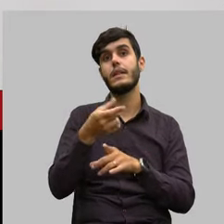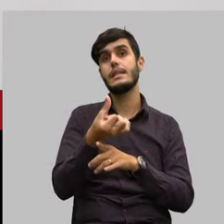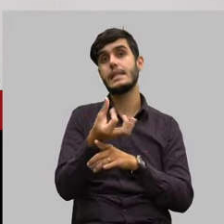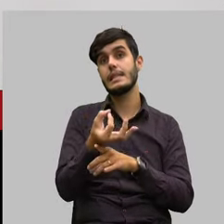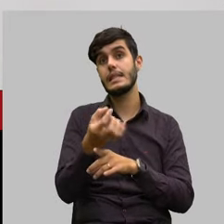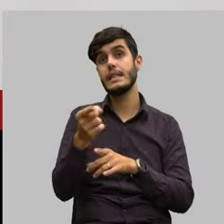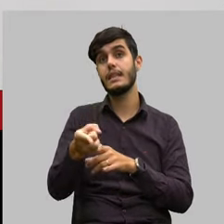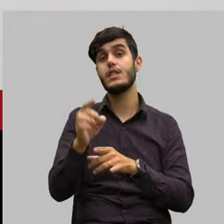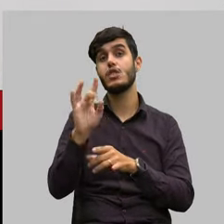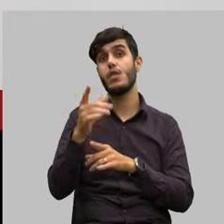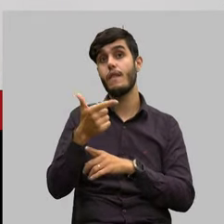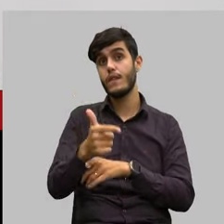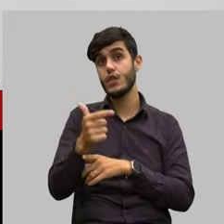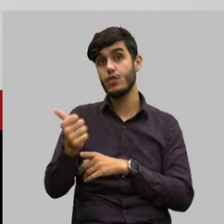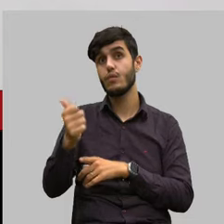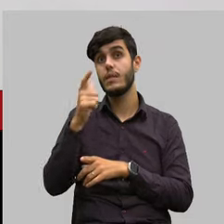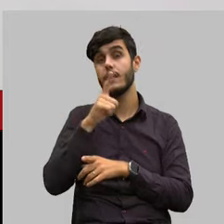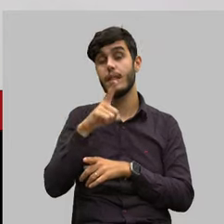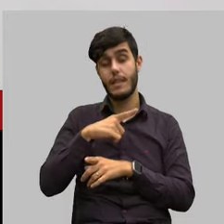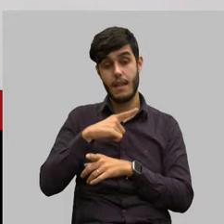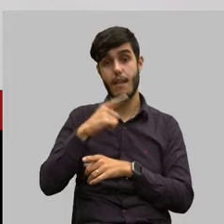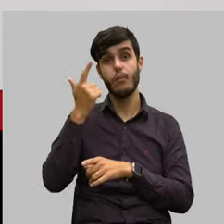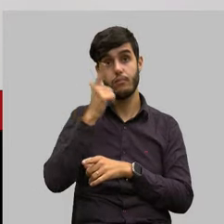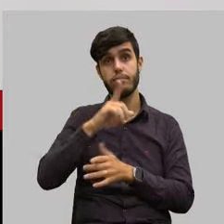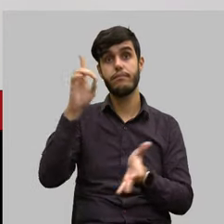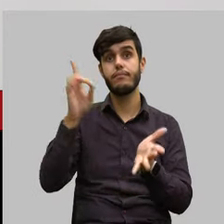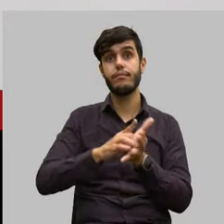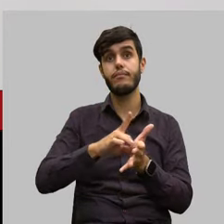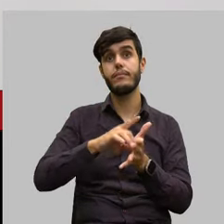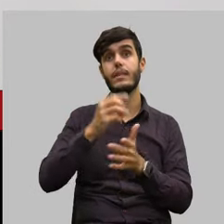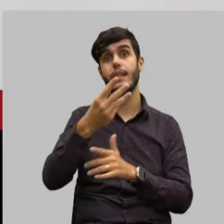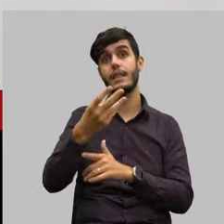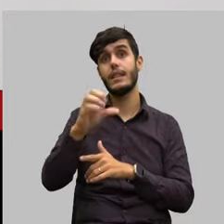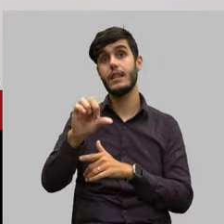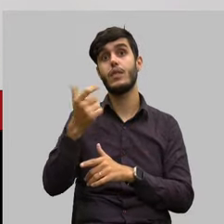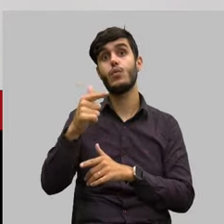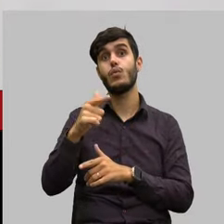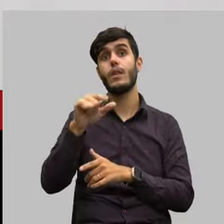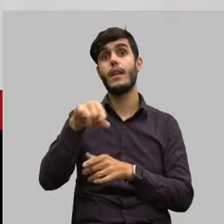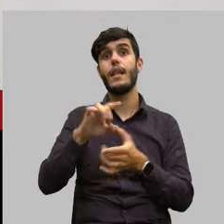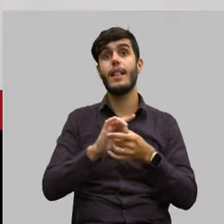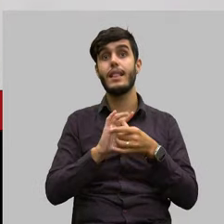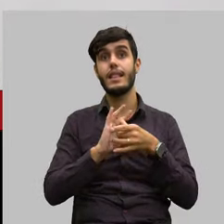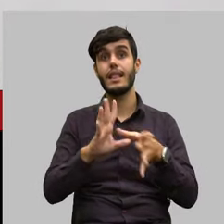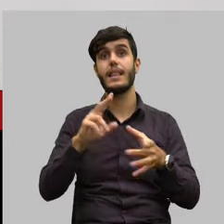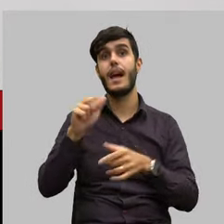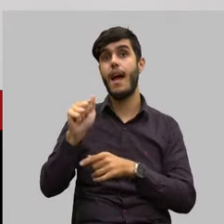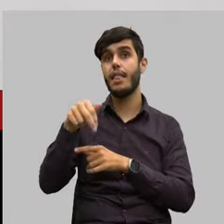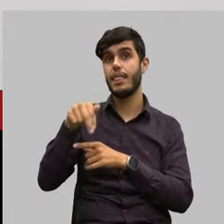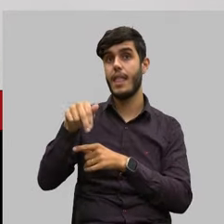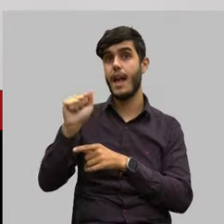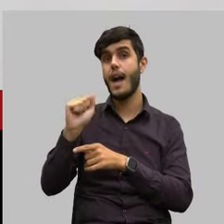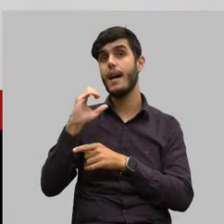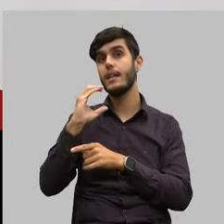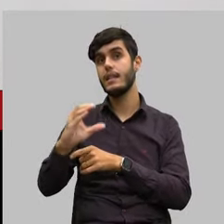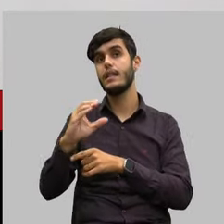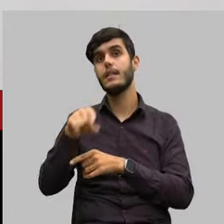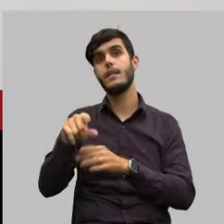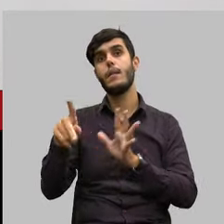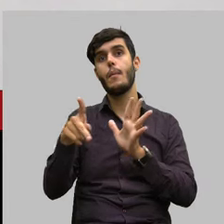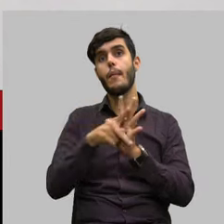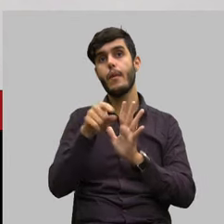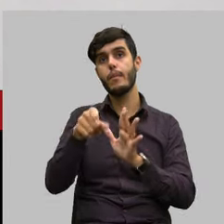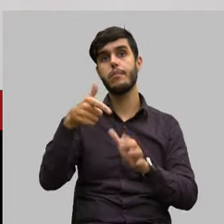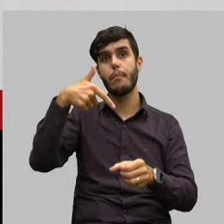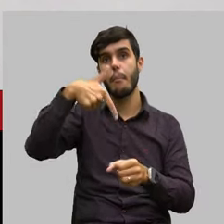apenas 21 estão regularizados 39 não tem a autorização da ANAC que é Agência Nacional do